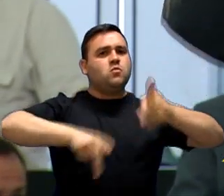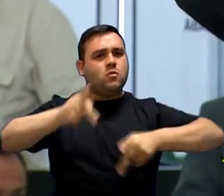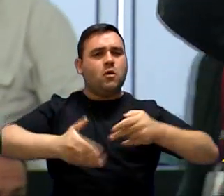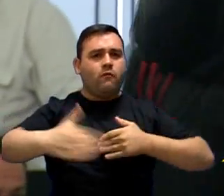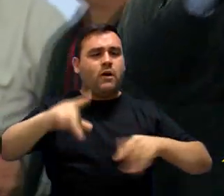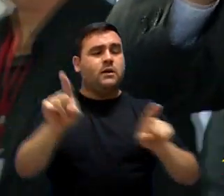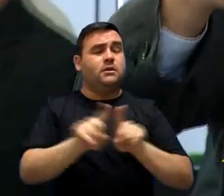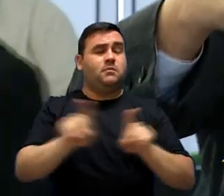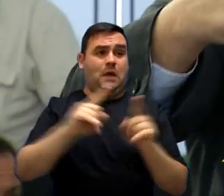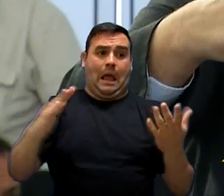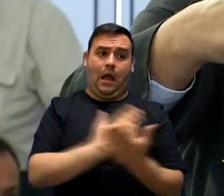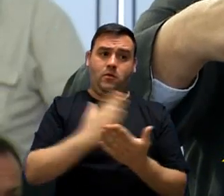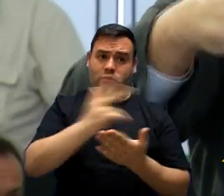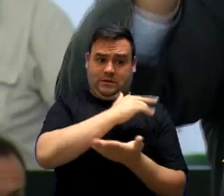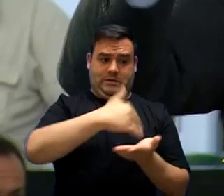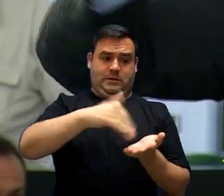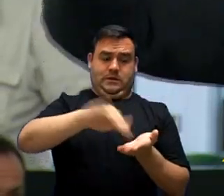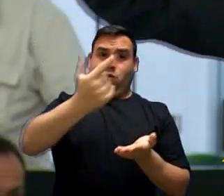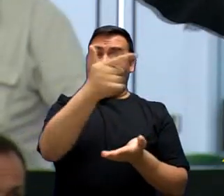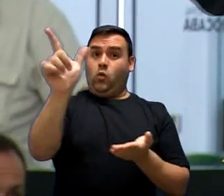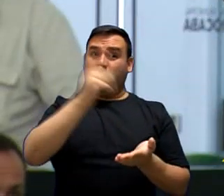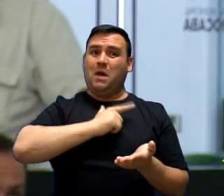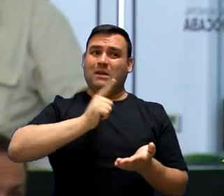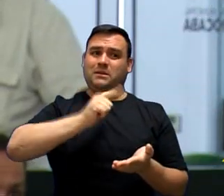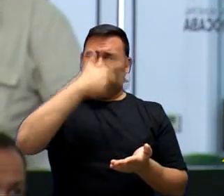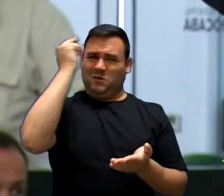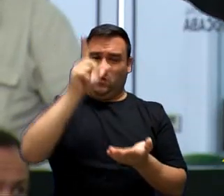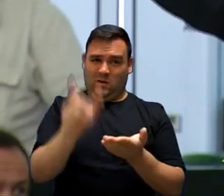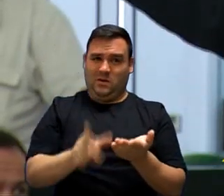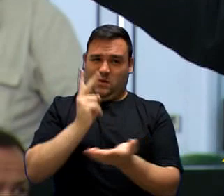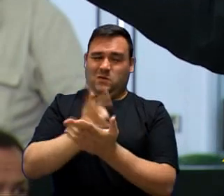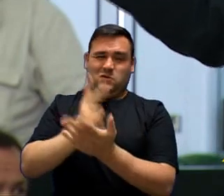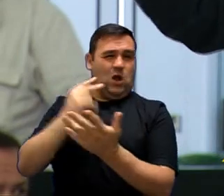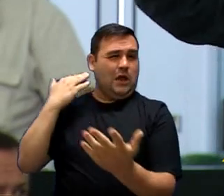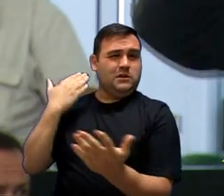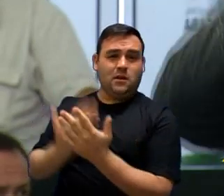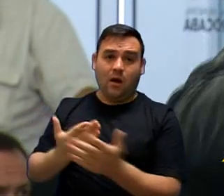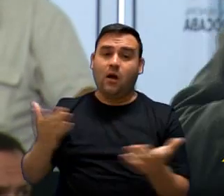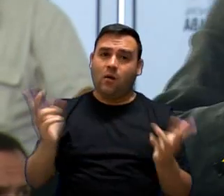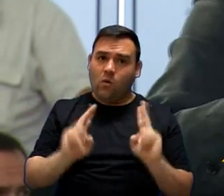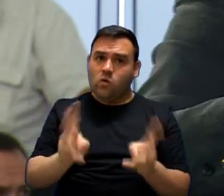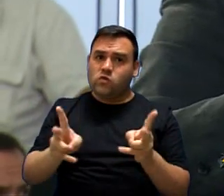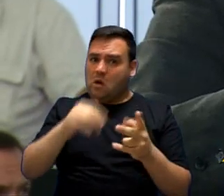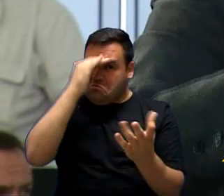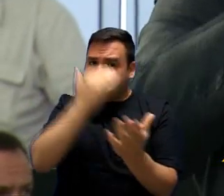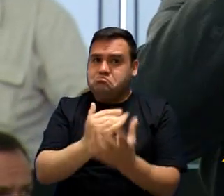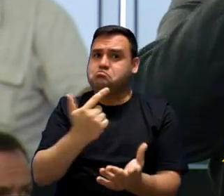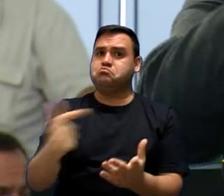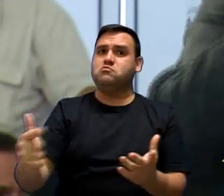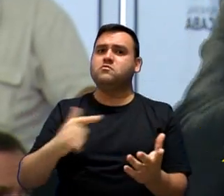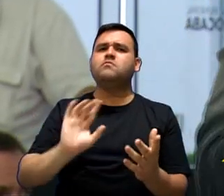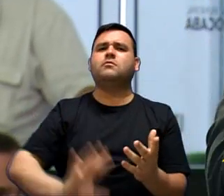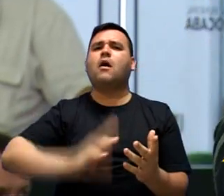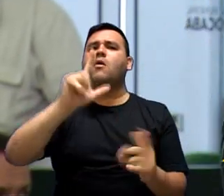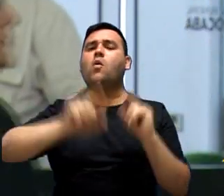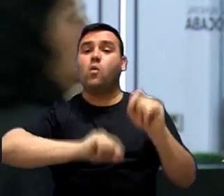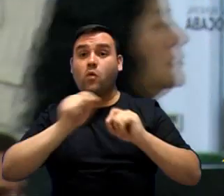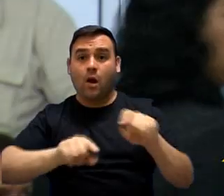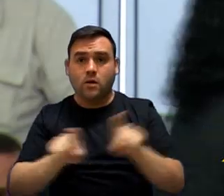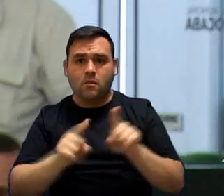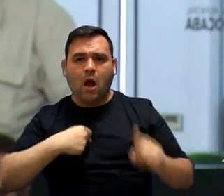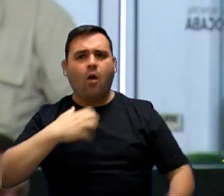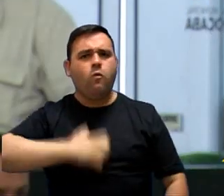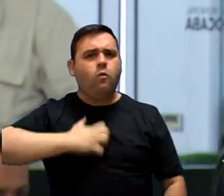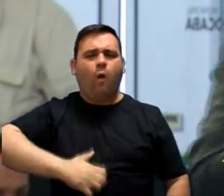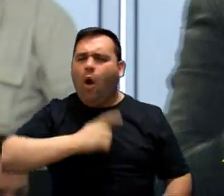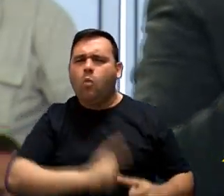tem pessoas, era o outro secretário, mas tem pessoas que estão na secretaria até agora e não foi cumprido. E sabe o que acontece também, minha